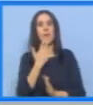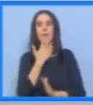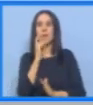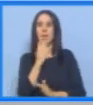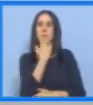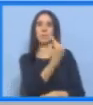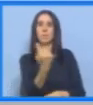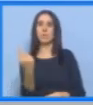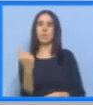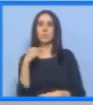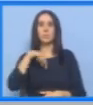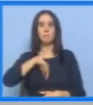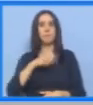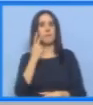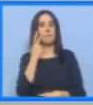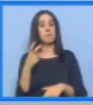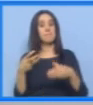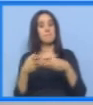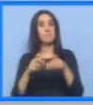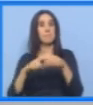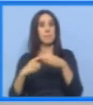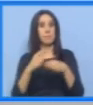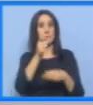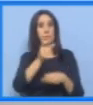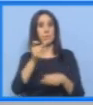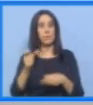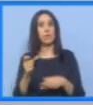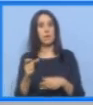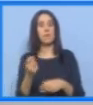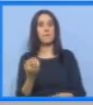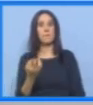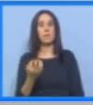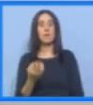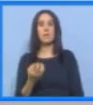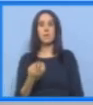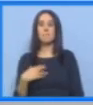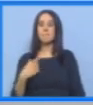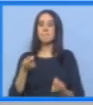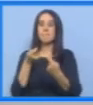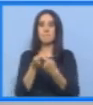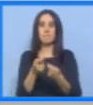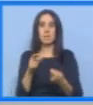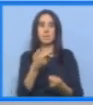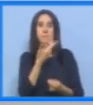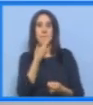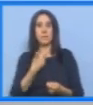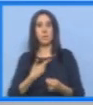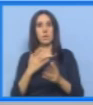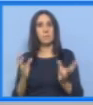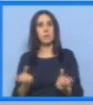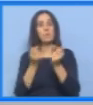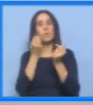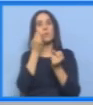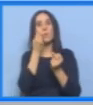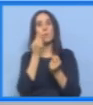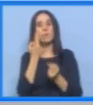nós, de cada membro da congregação, é no sentido de dar resposta a esse pedido de reparação através da